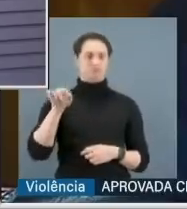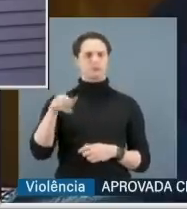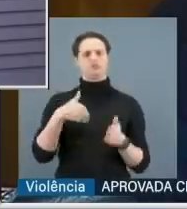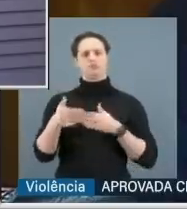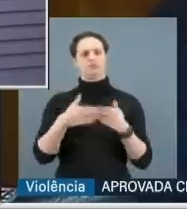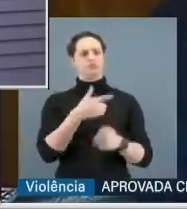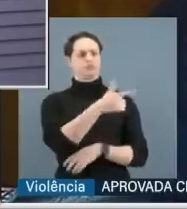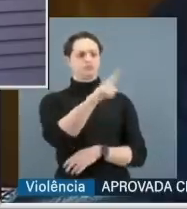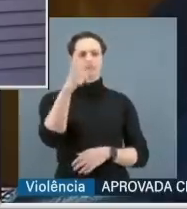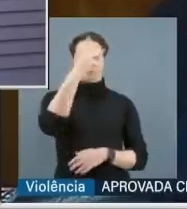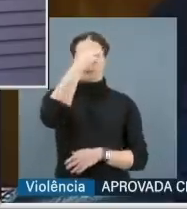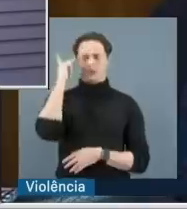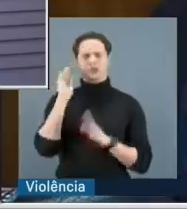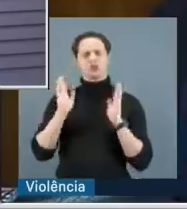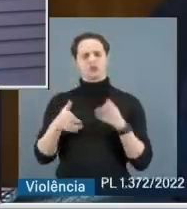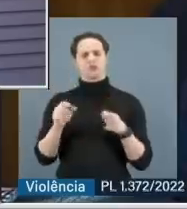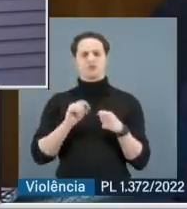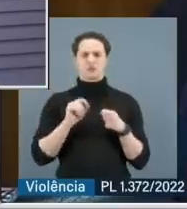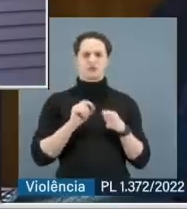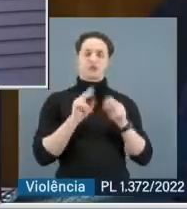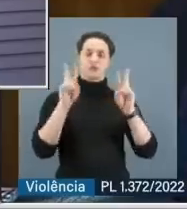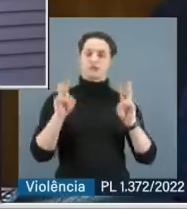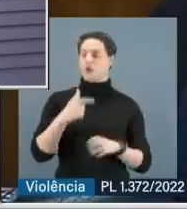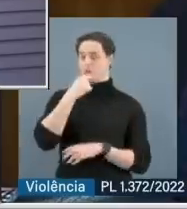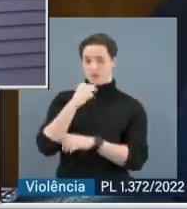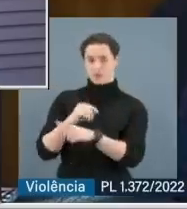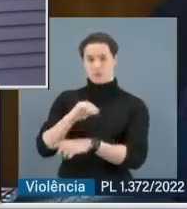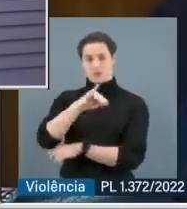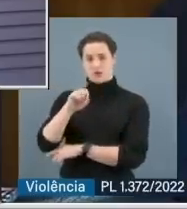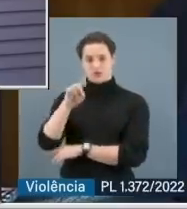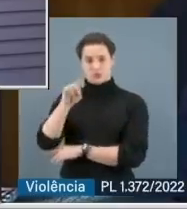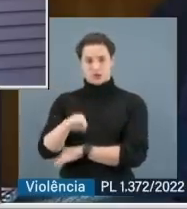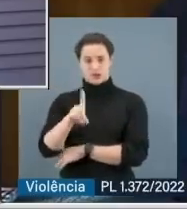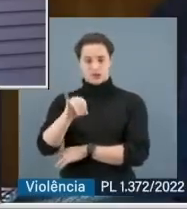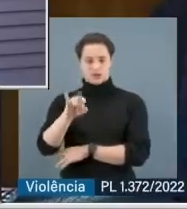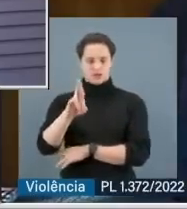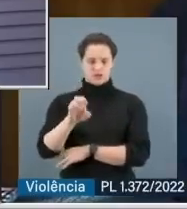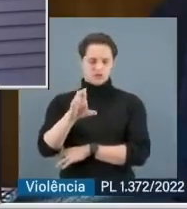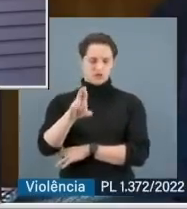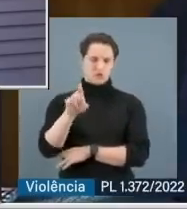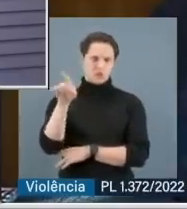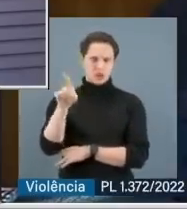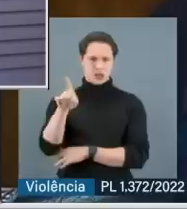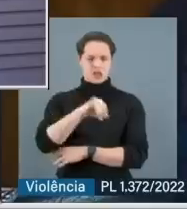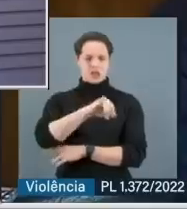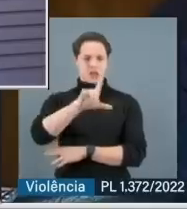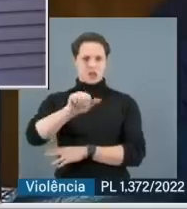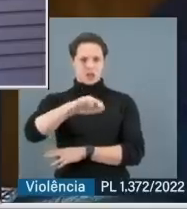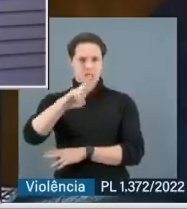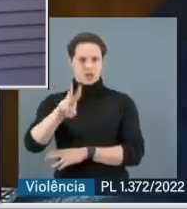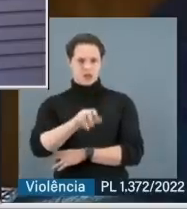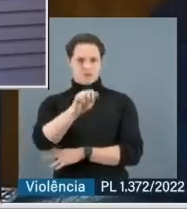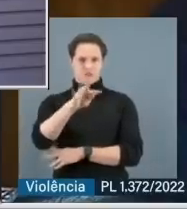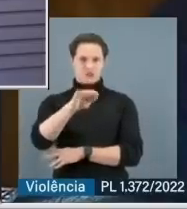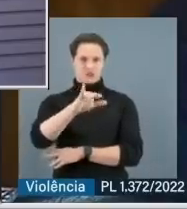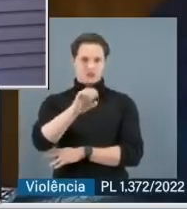sido citado em uma das defesas dos deputados. Com a gente nesta edição, como todos os dias, Thiago Pavinato,